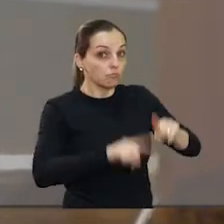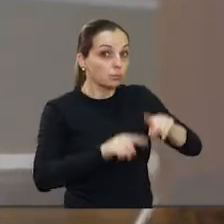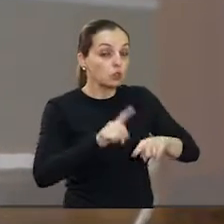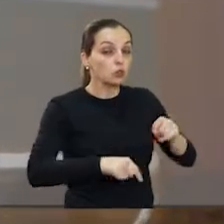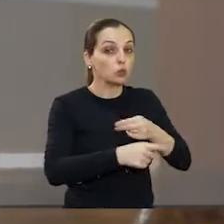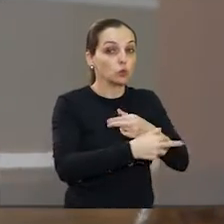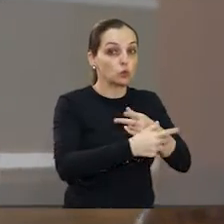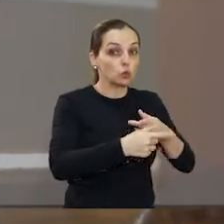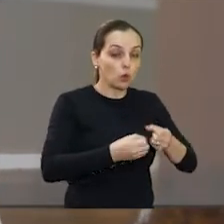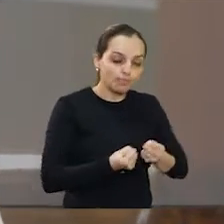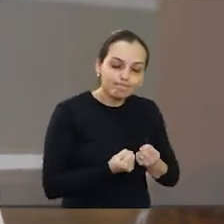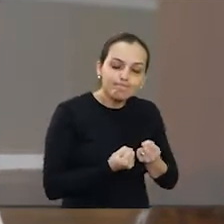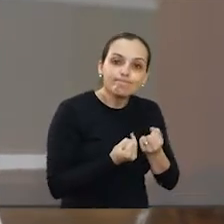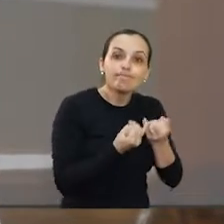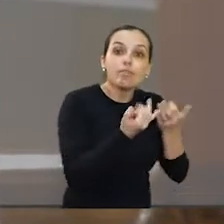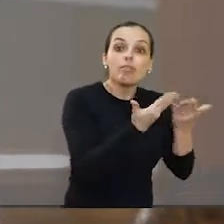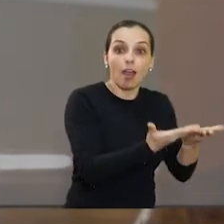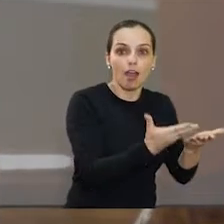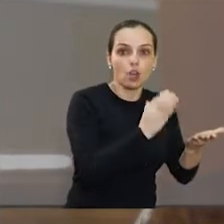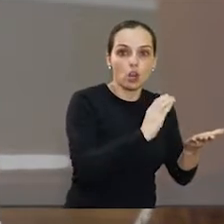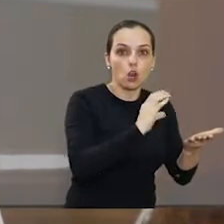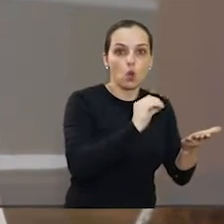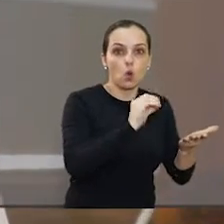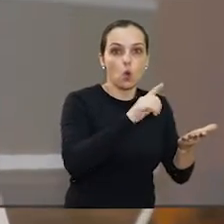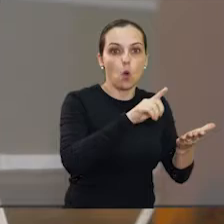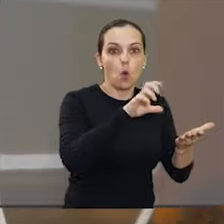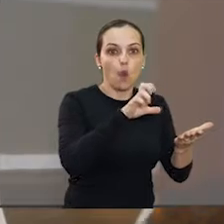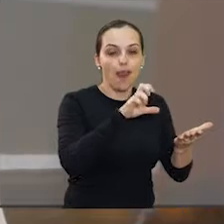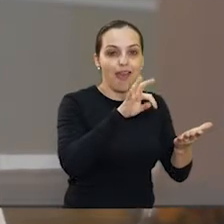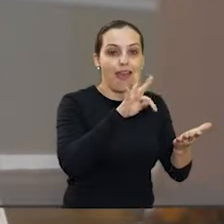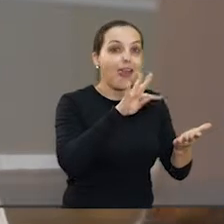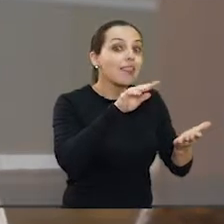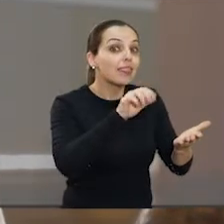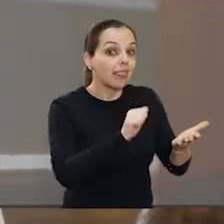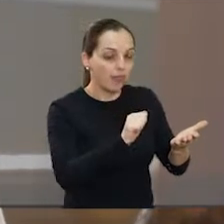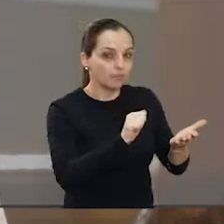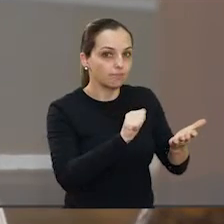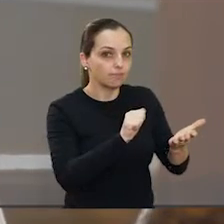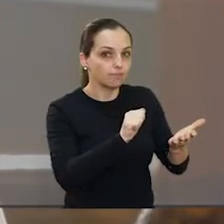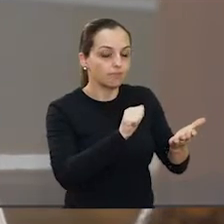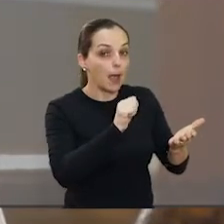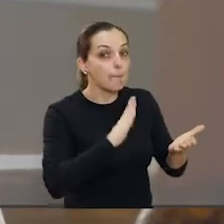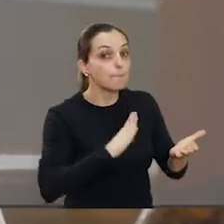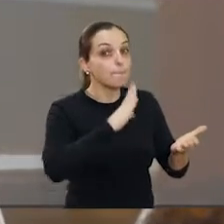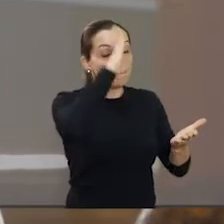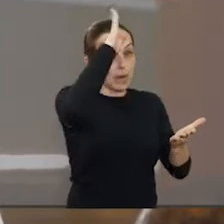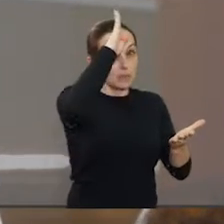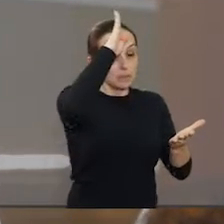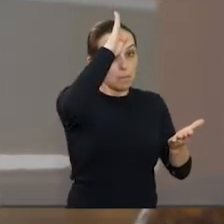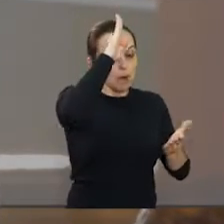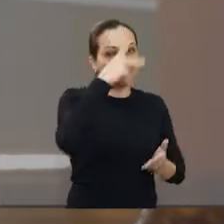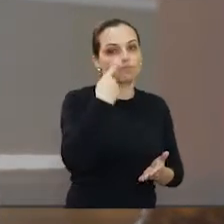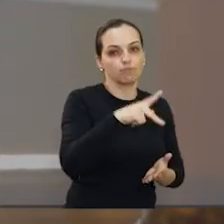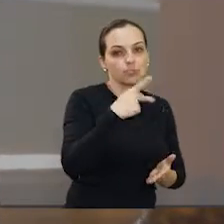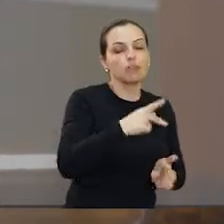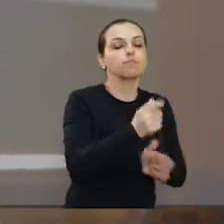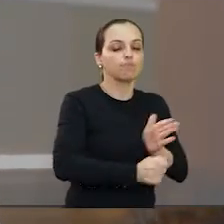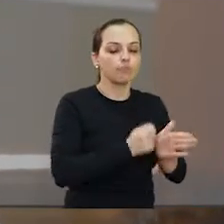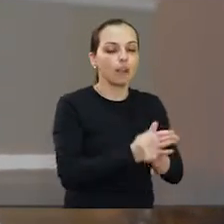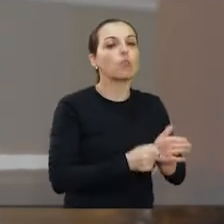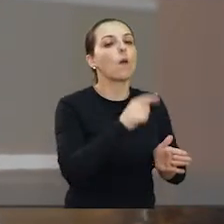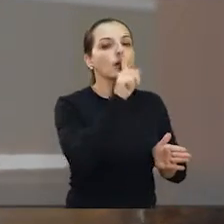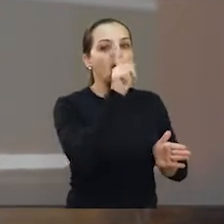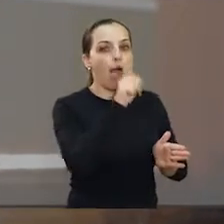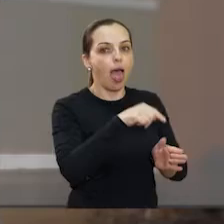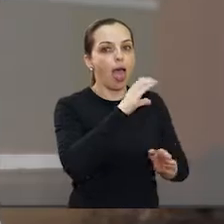de produtos de limpeza, as embalagens de papel, evitando as embalagens plásticas. E o principal, né, nossa